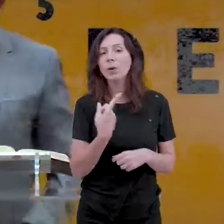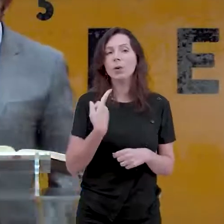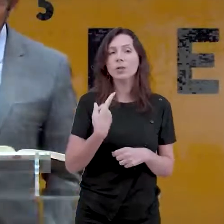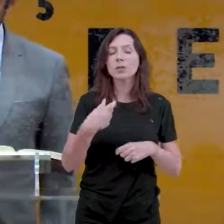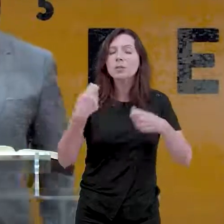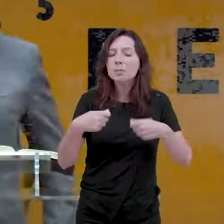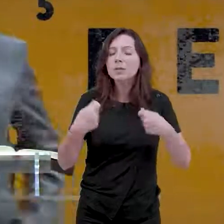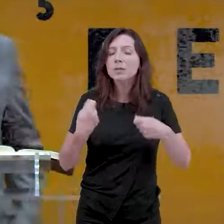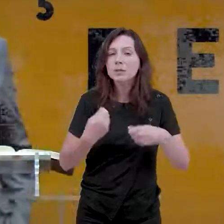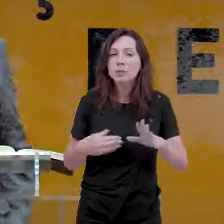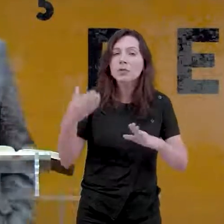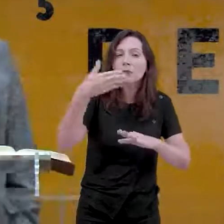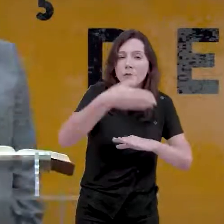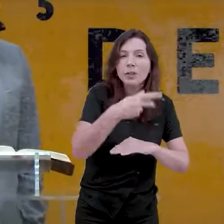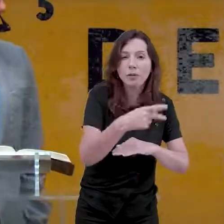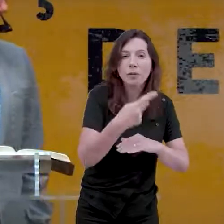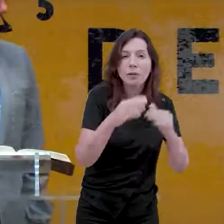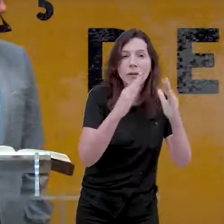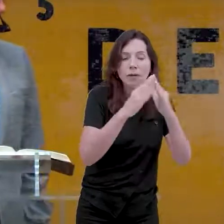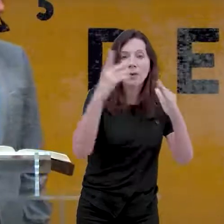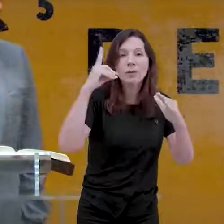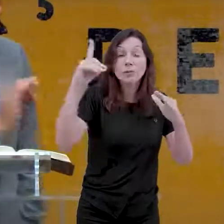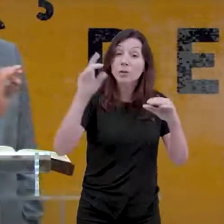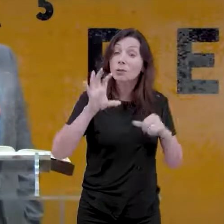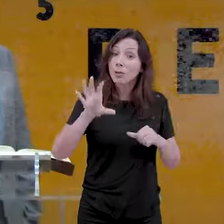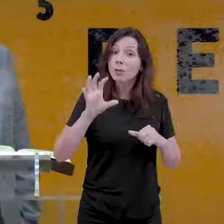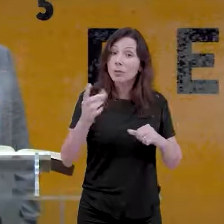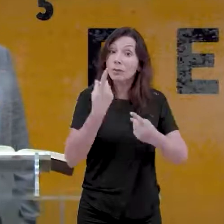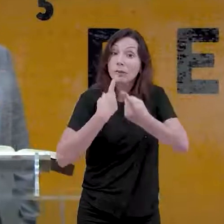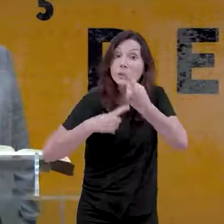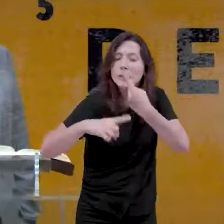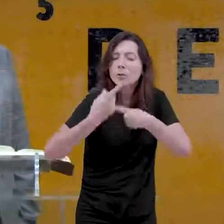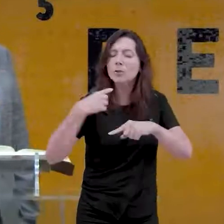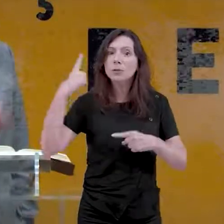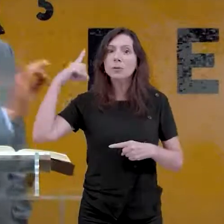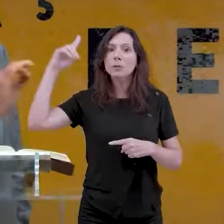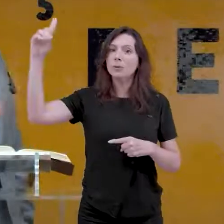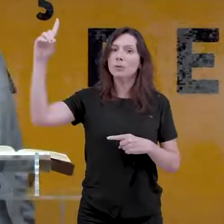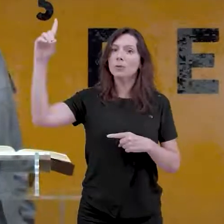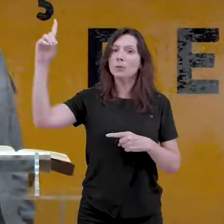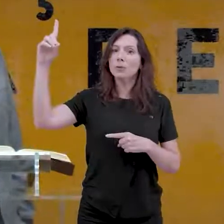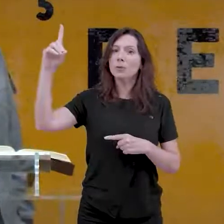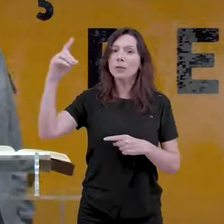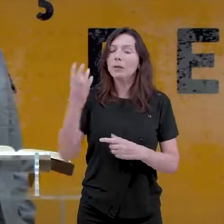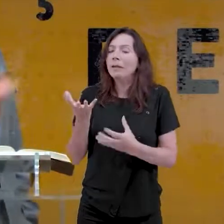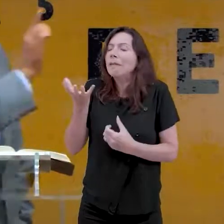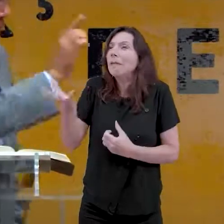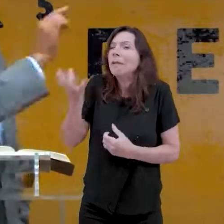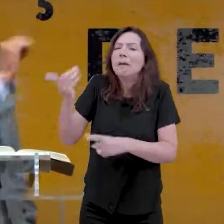expectativa que deve nos trazer a essa casa, ansiar por Deus, ter um encontro com